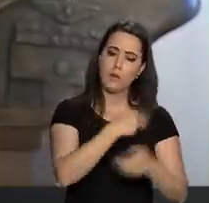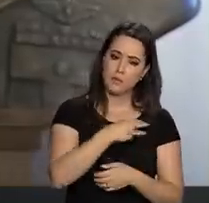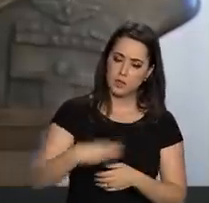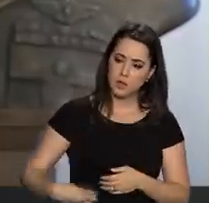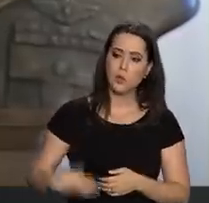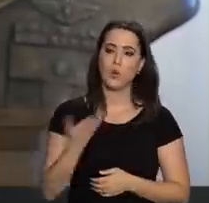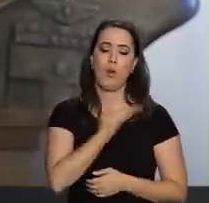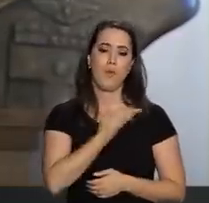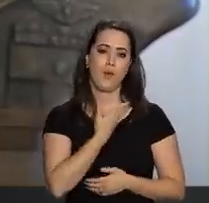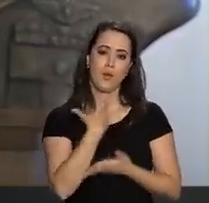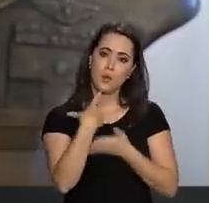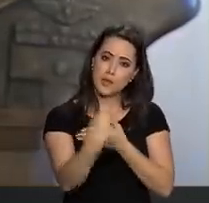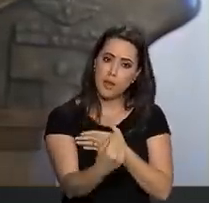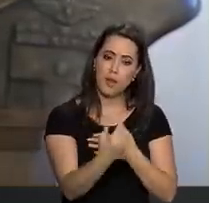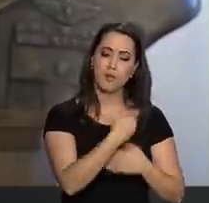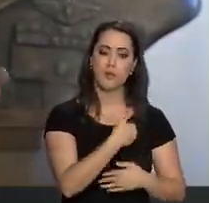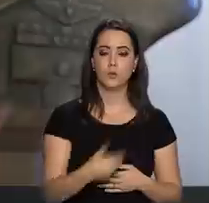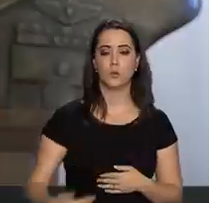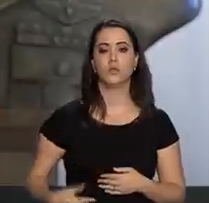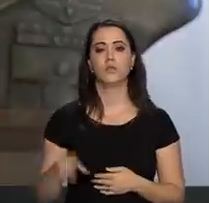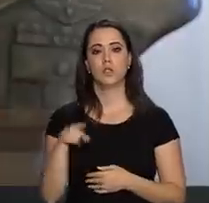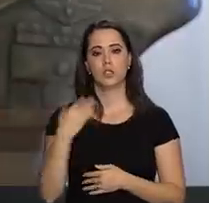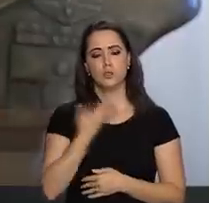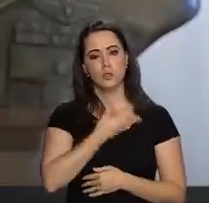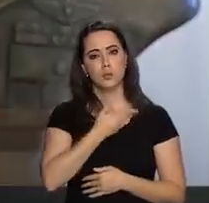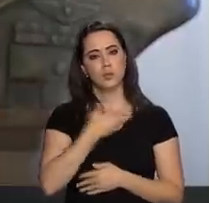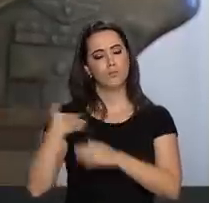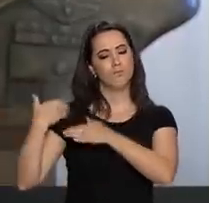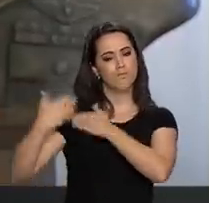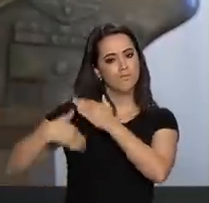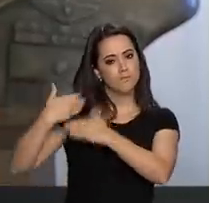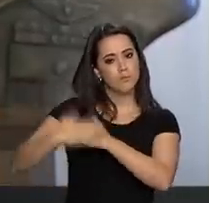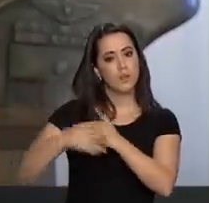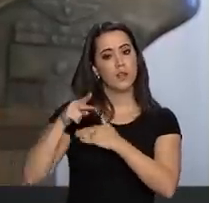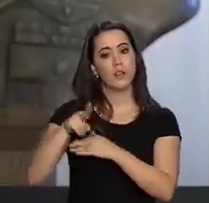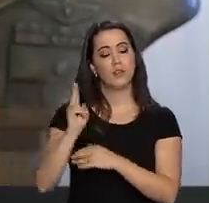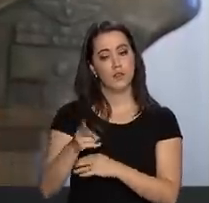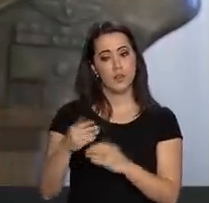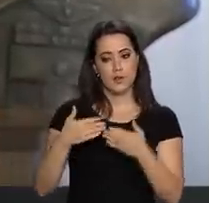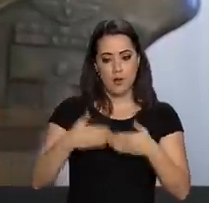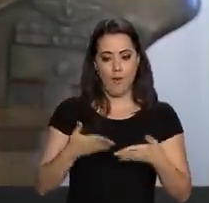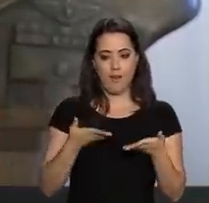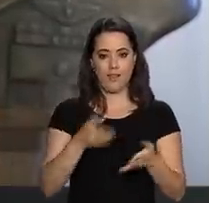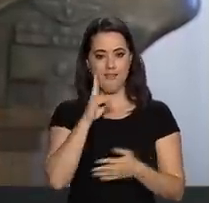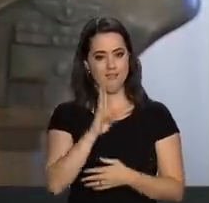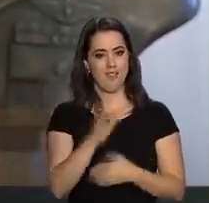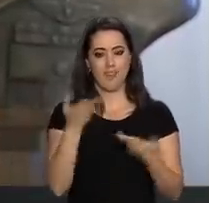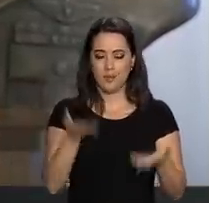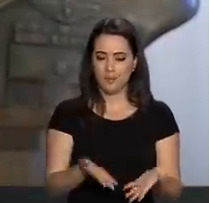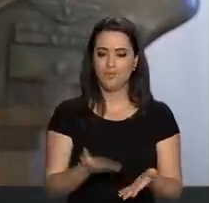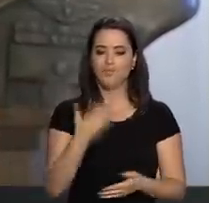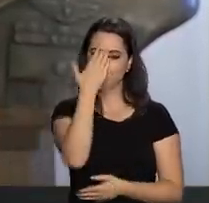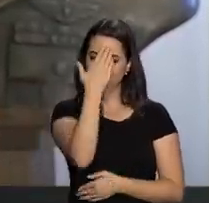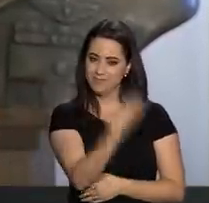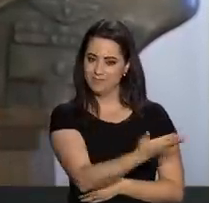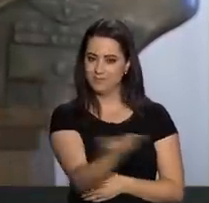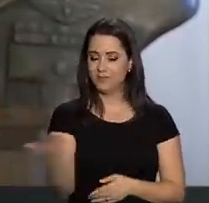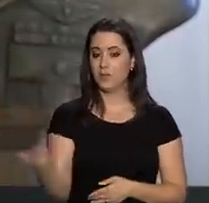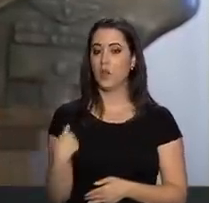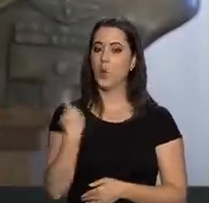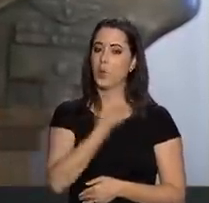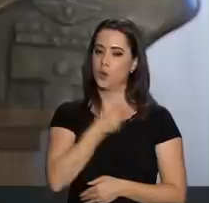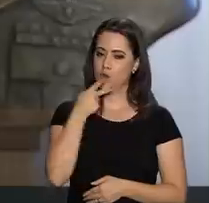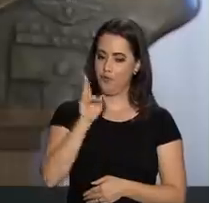amigos, e aqueles companheiros de jornada que estão aqui me prestigiando nesse momento. Muito obrigado. Aquele